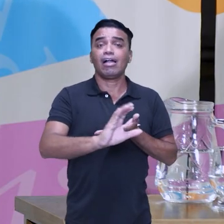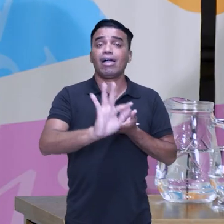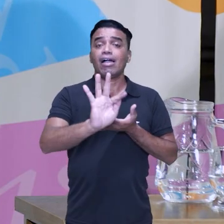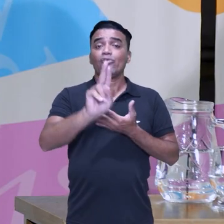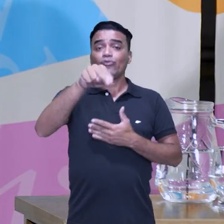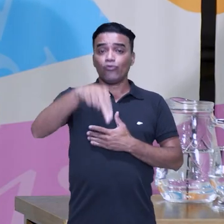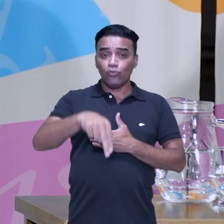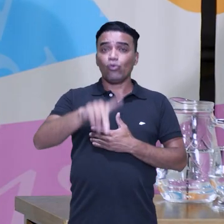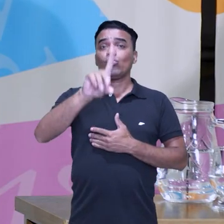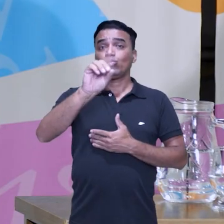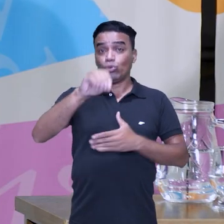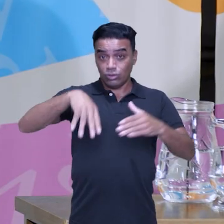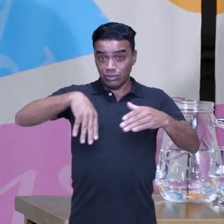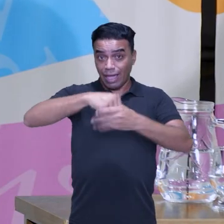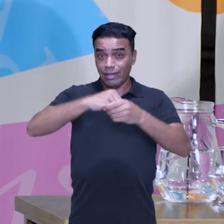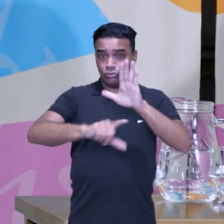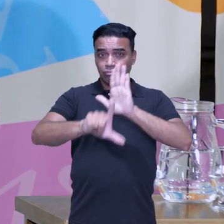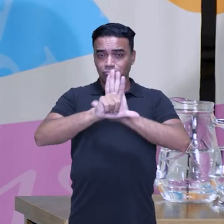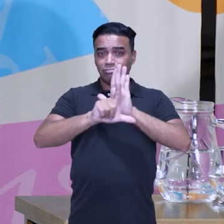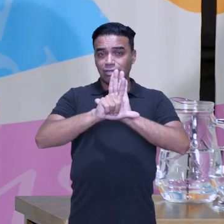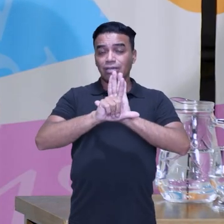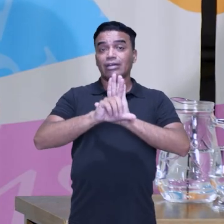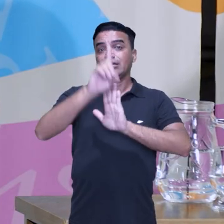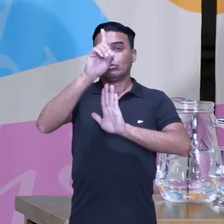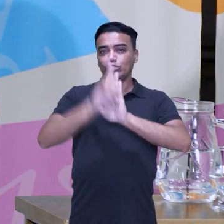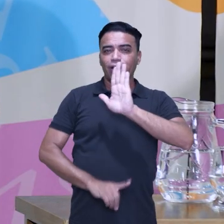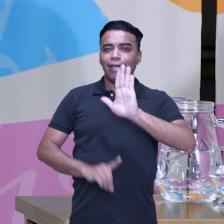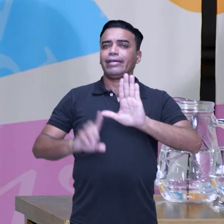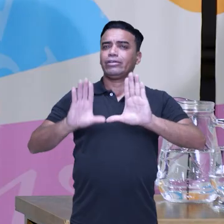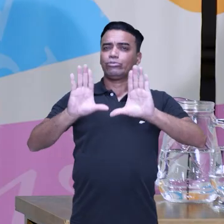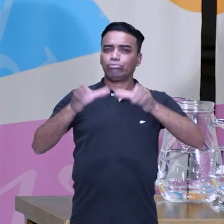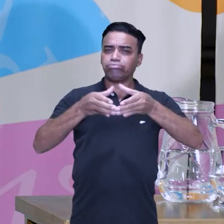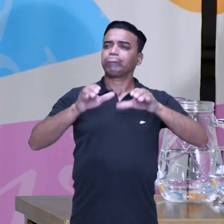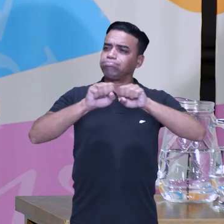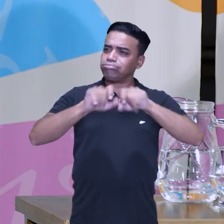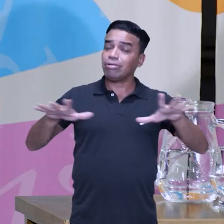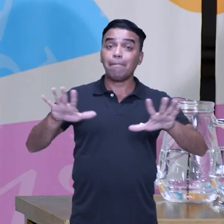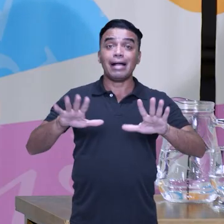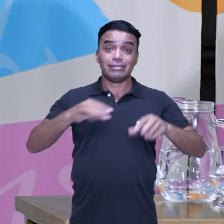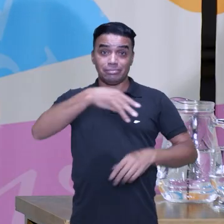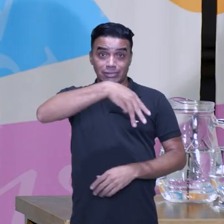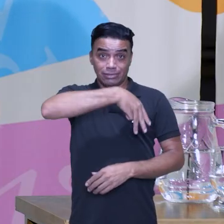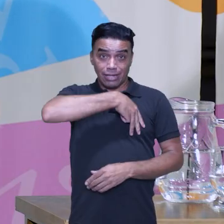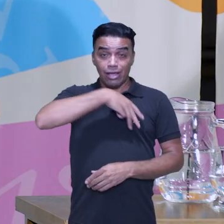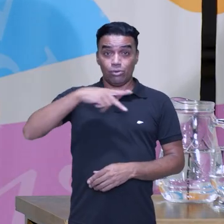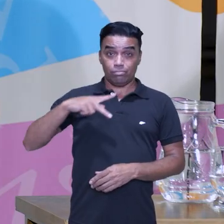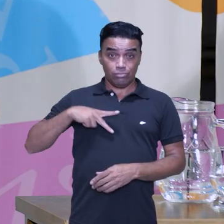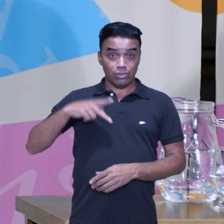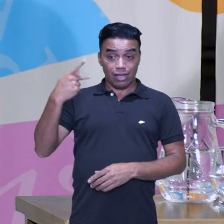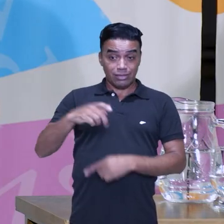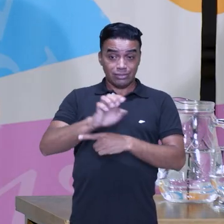está previsto na lei, que é para questões de direitos difusos e coletivos, mas o Ministério Público de Minas Gerais, ele